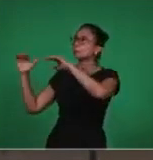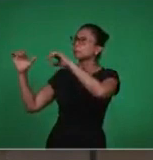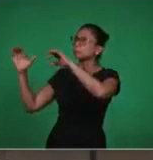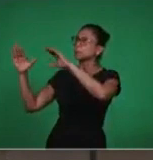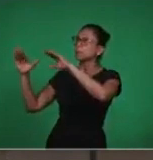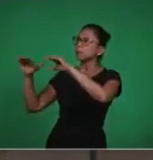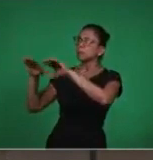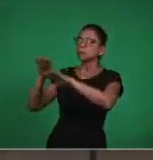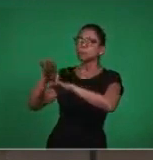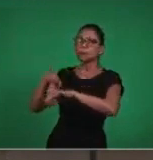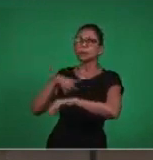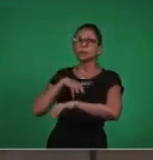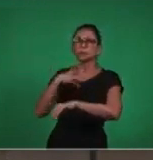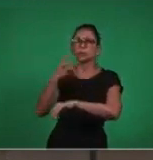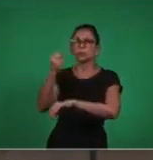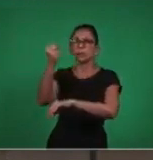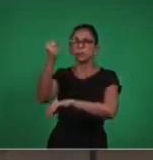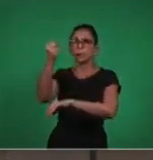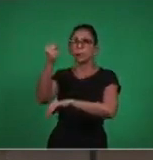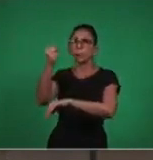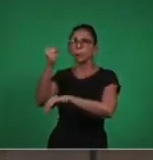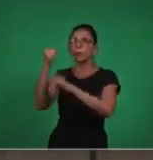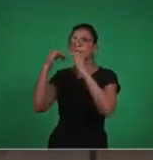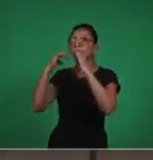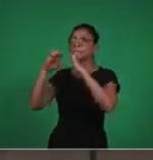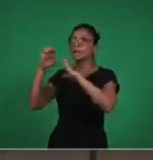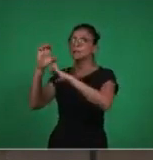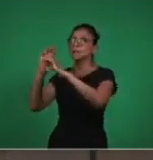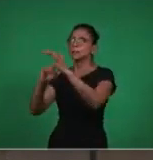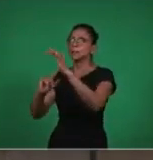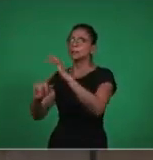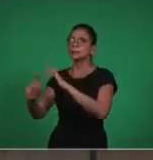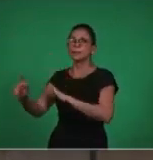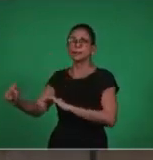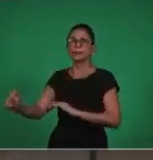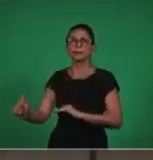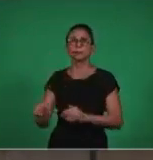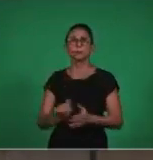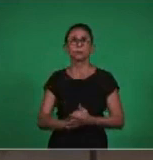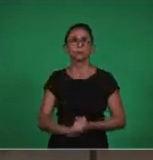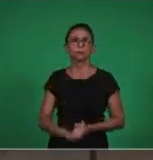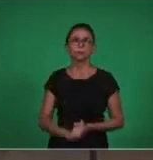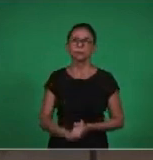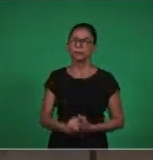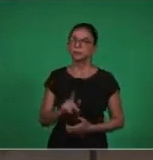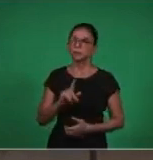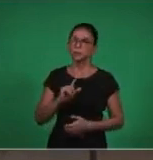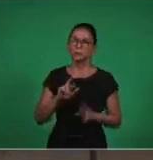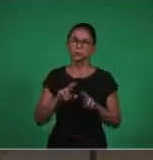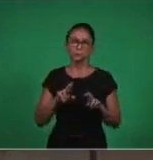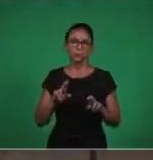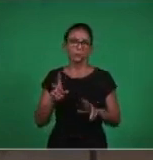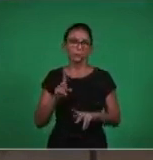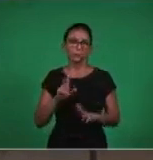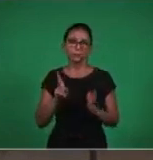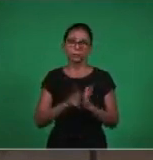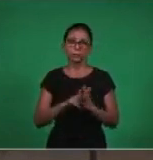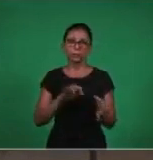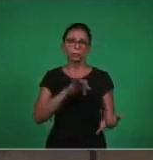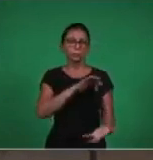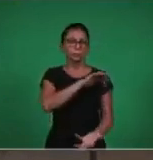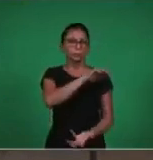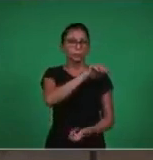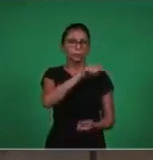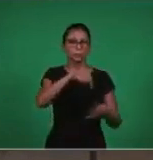Evangelho Eterno. Veja aqui, o Evangelho Eterno não é o Evangelho terreno, de quarta medida.